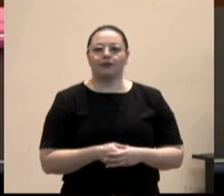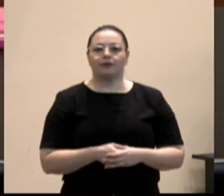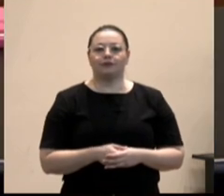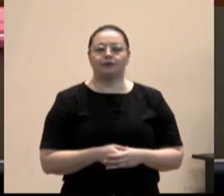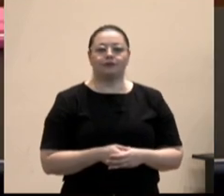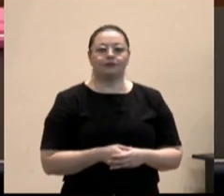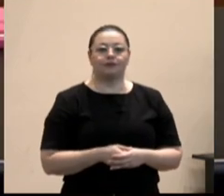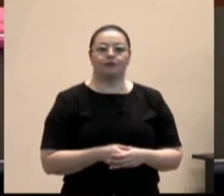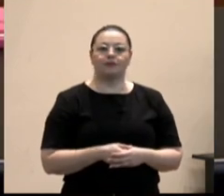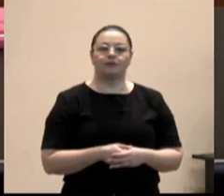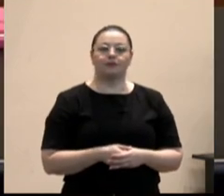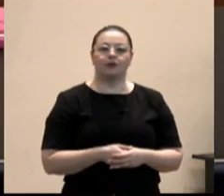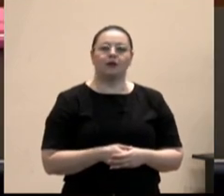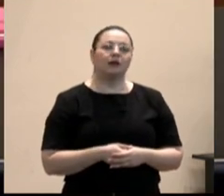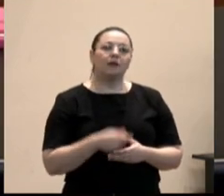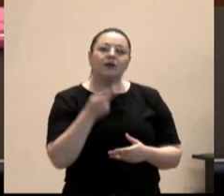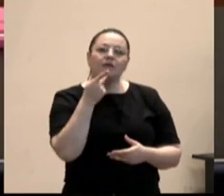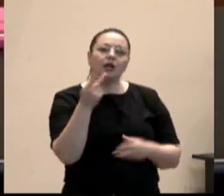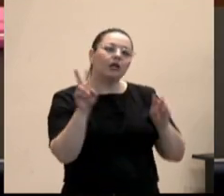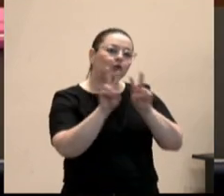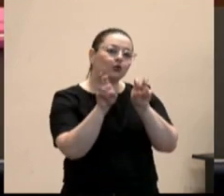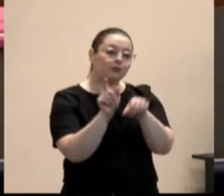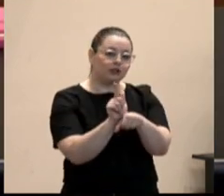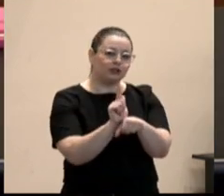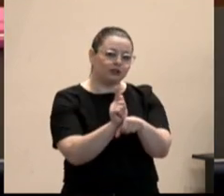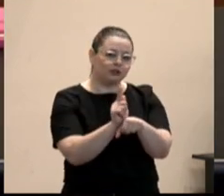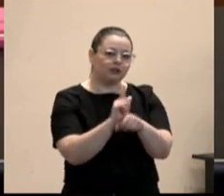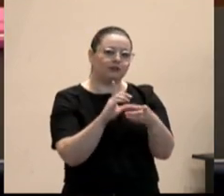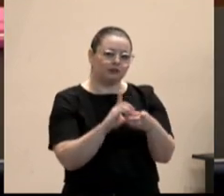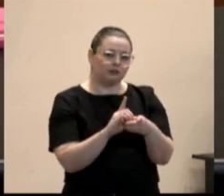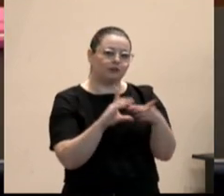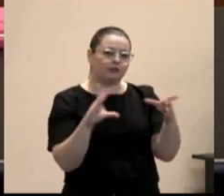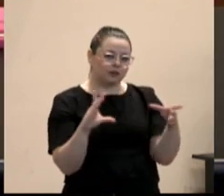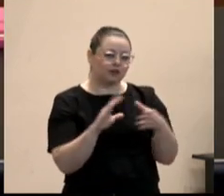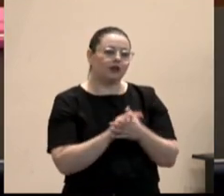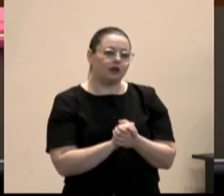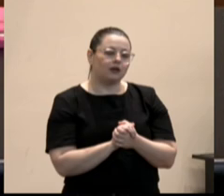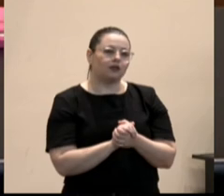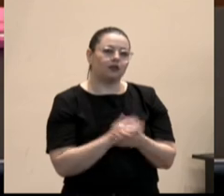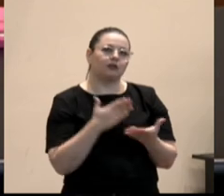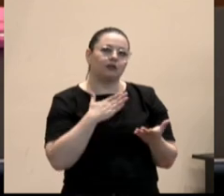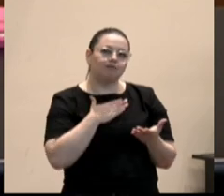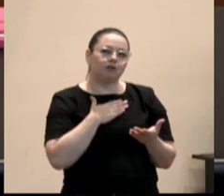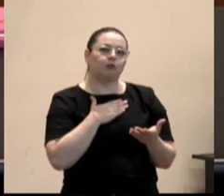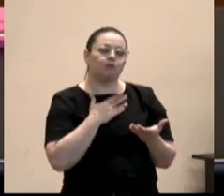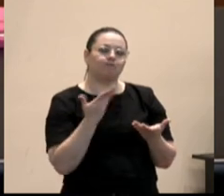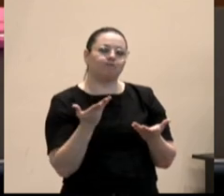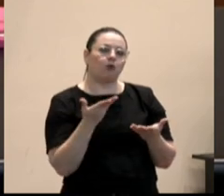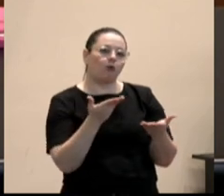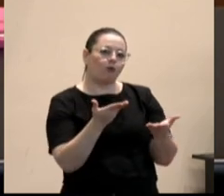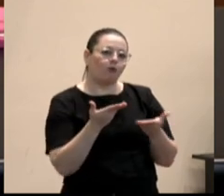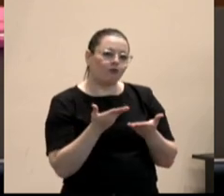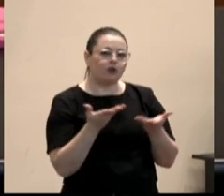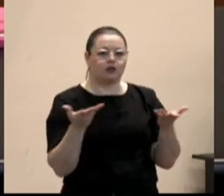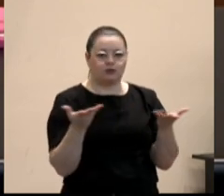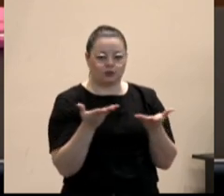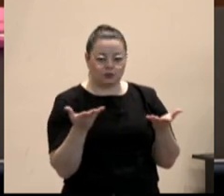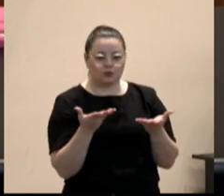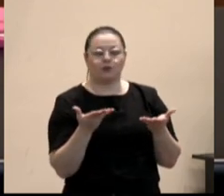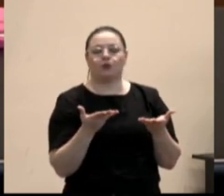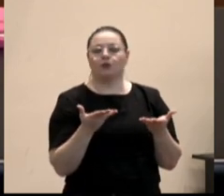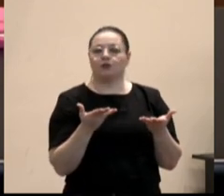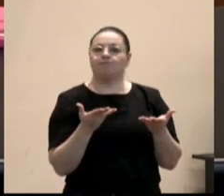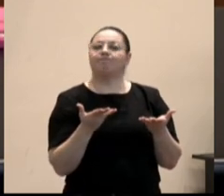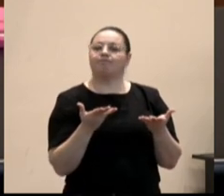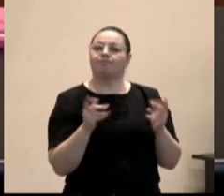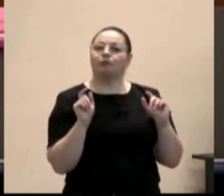Para falar sobre gestão democrática, o meu convite a ser feito, né, a minha pessoa,